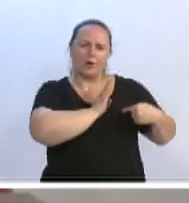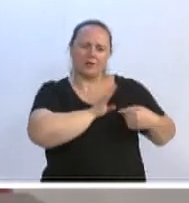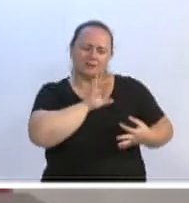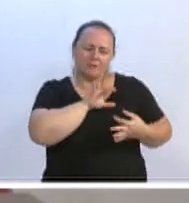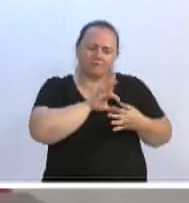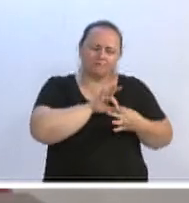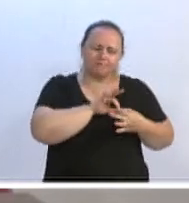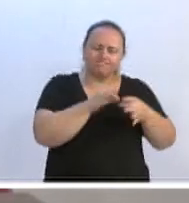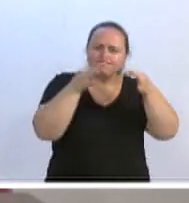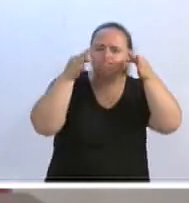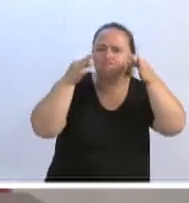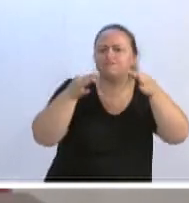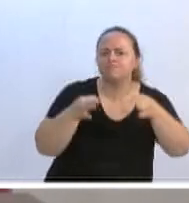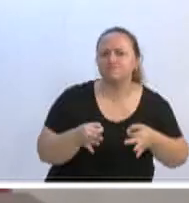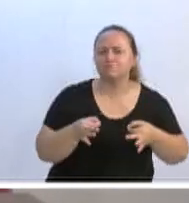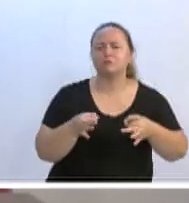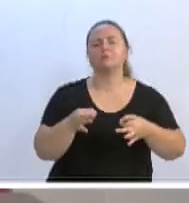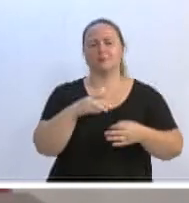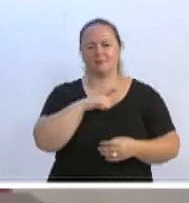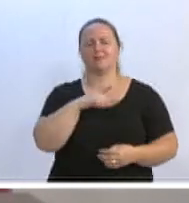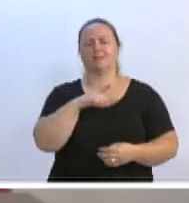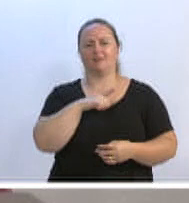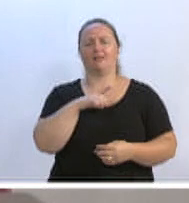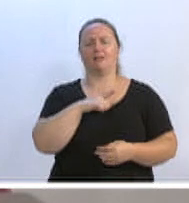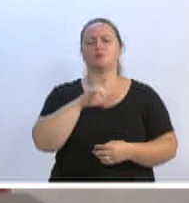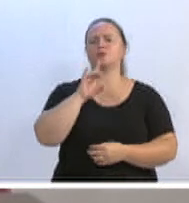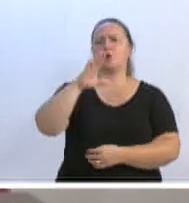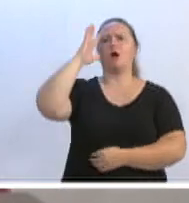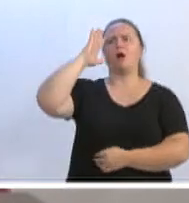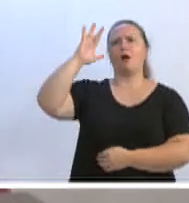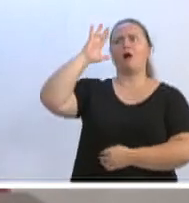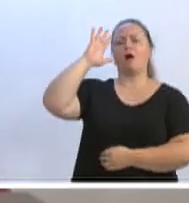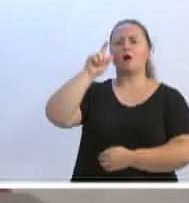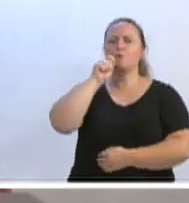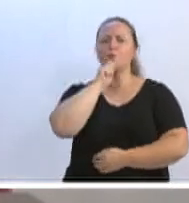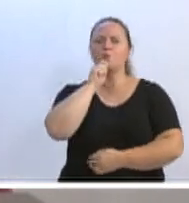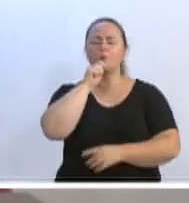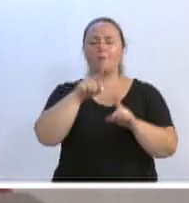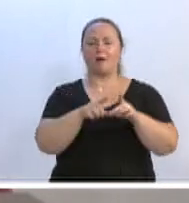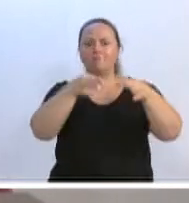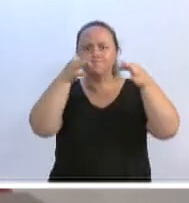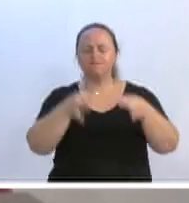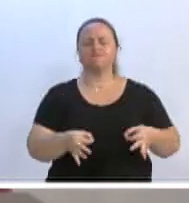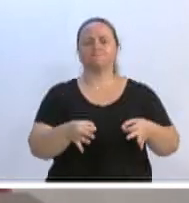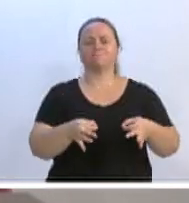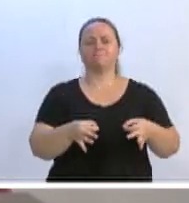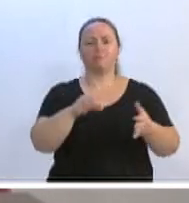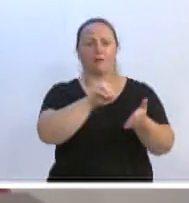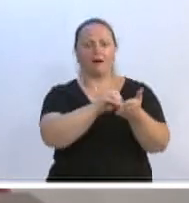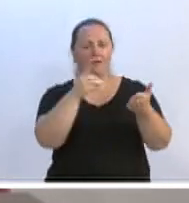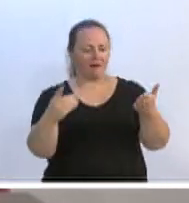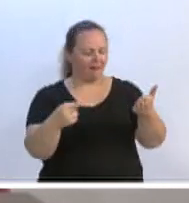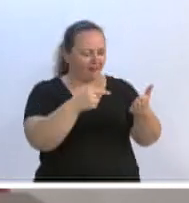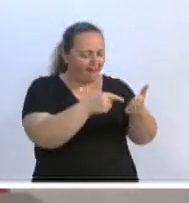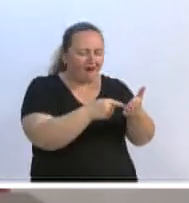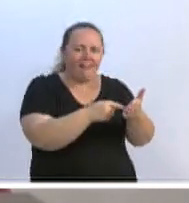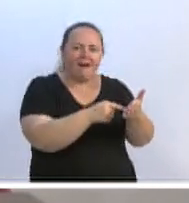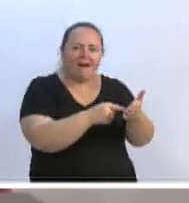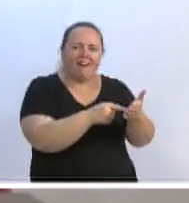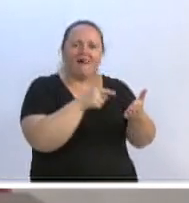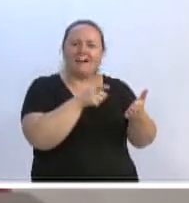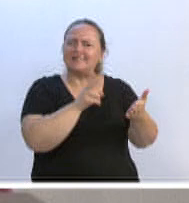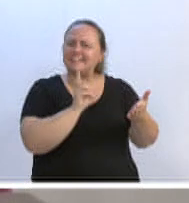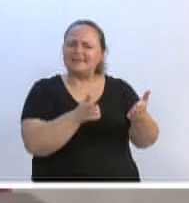ter em nosso coração a certeza. Não é apenas imaginar, ter a certeza de que a palavra de Deus é viva, ela é verdadeira e que o